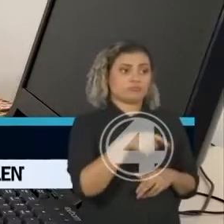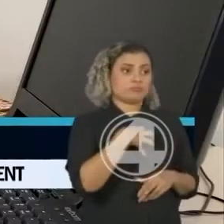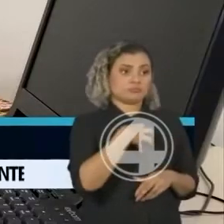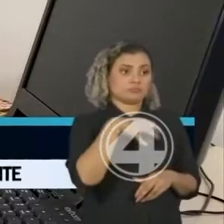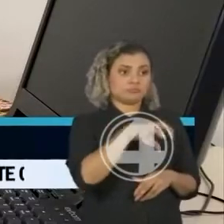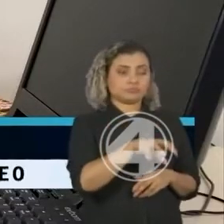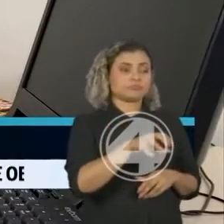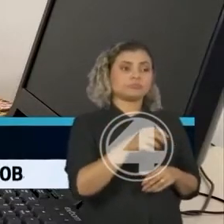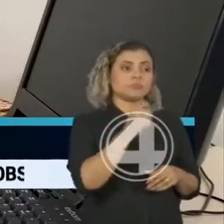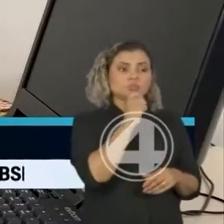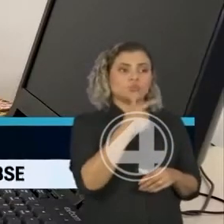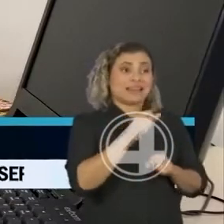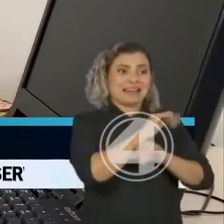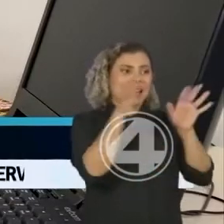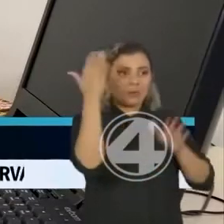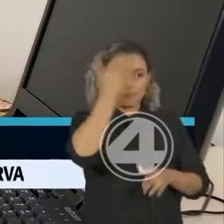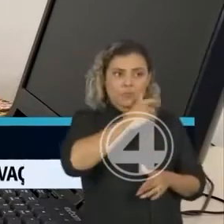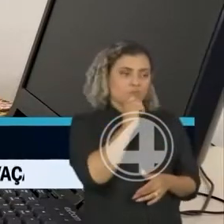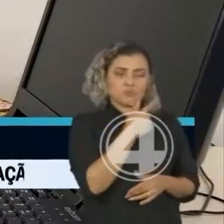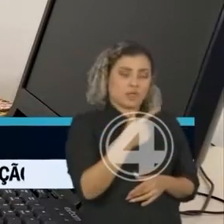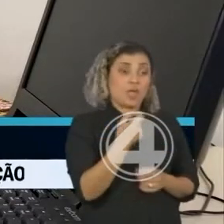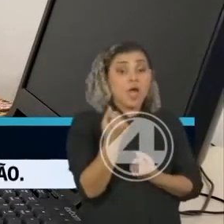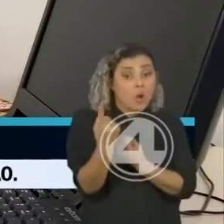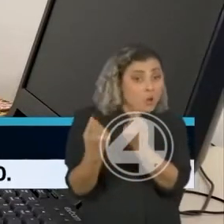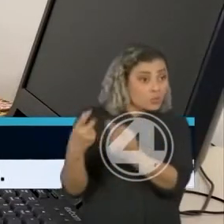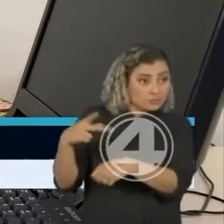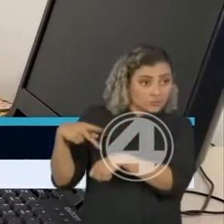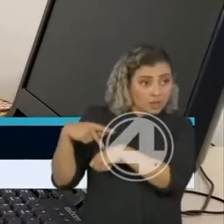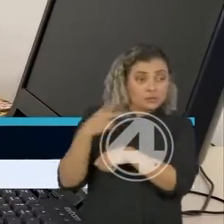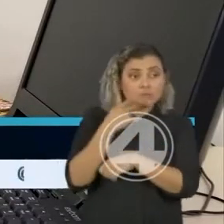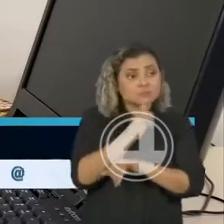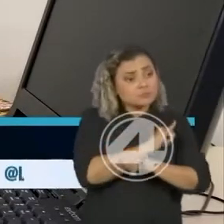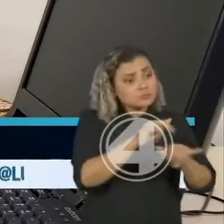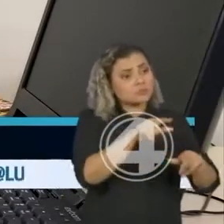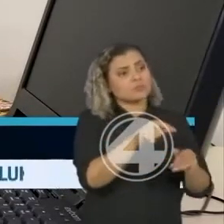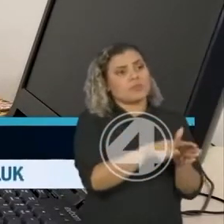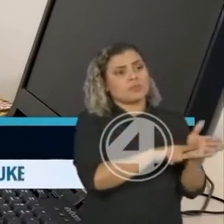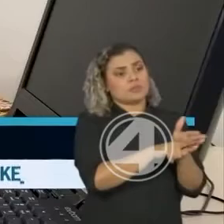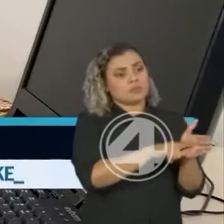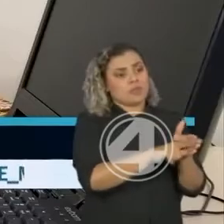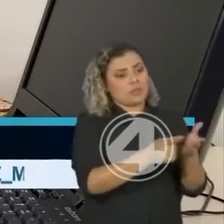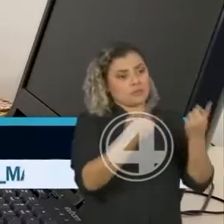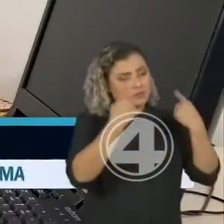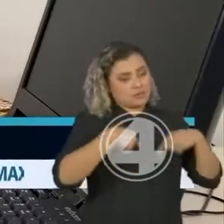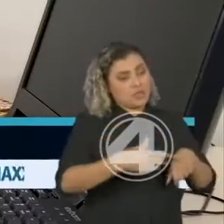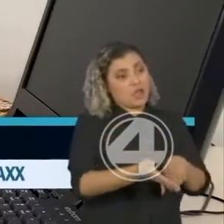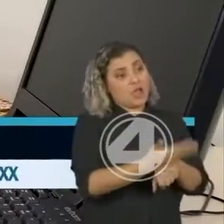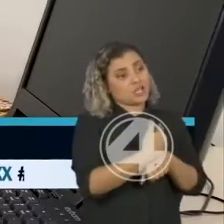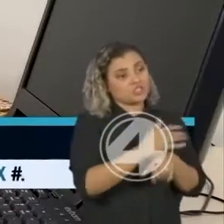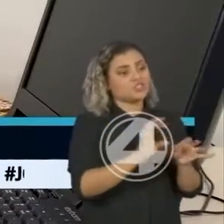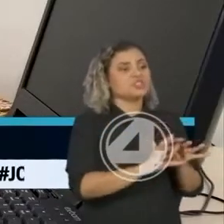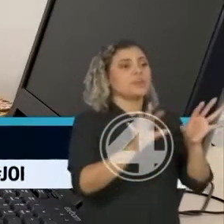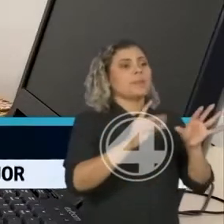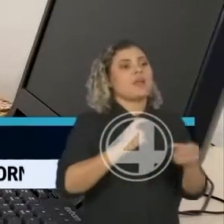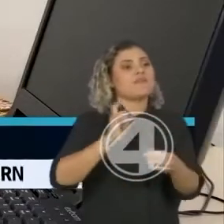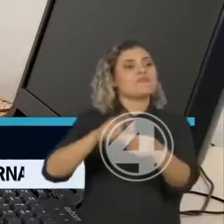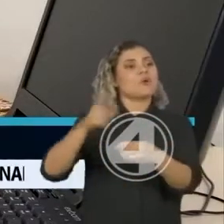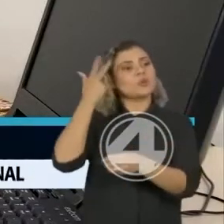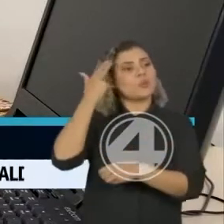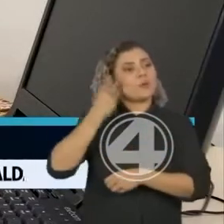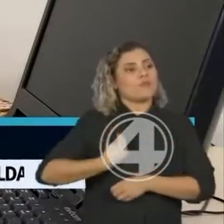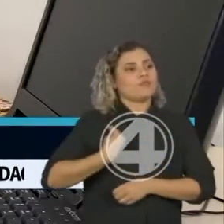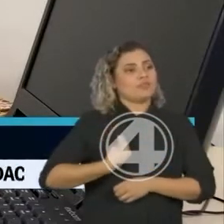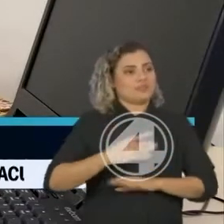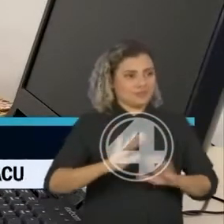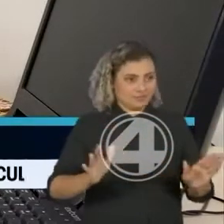muito claro tanto é que alguns países recomendo inclusive que você faça o teste no paciente antes de fazer ele voltar